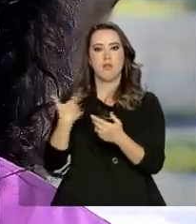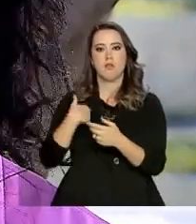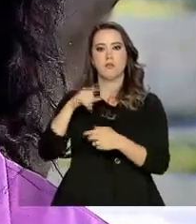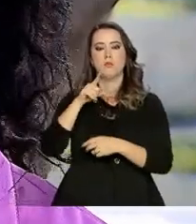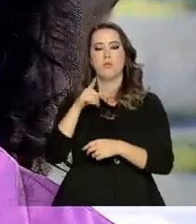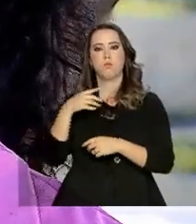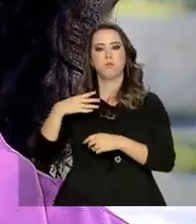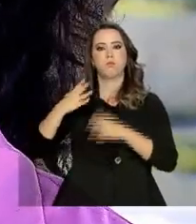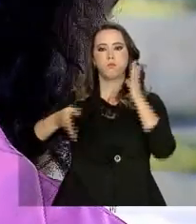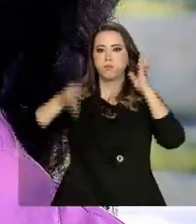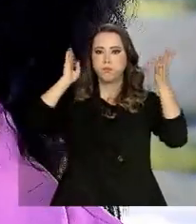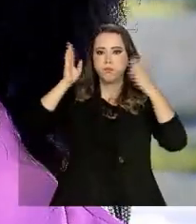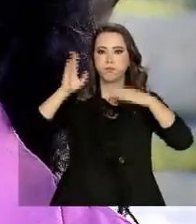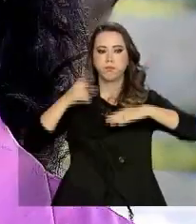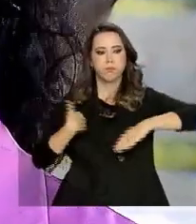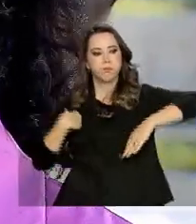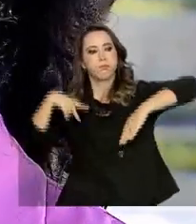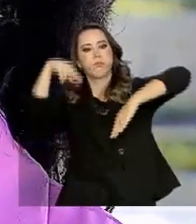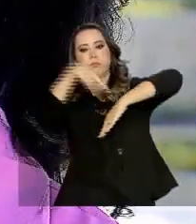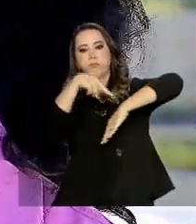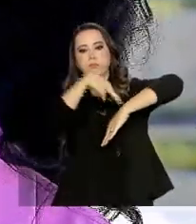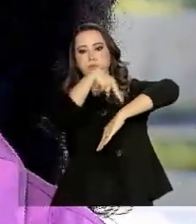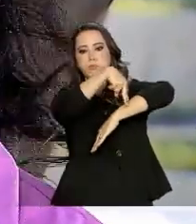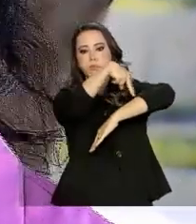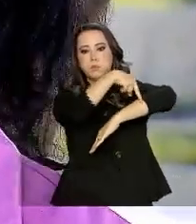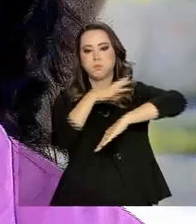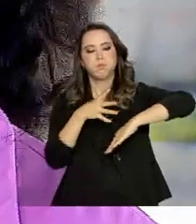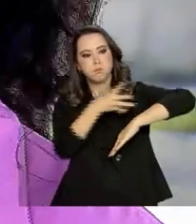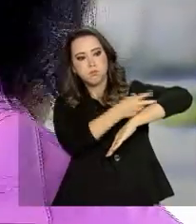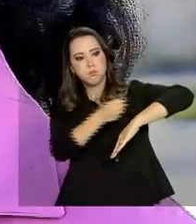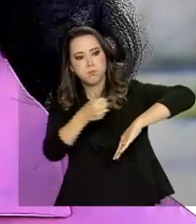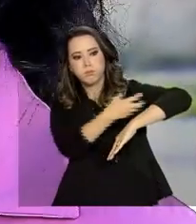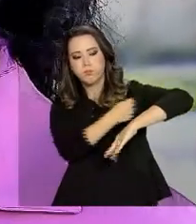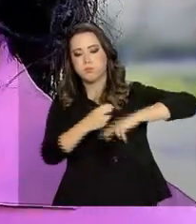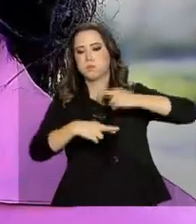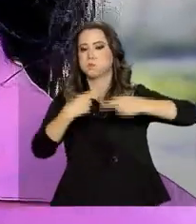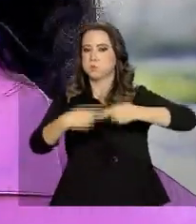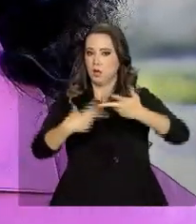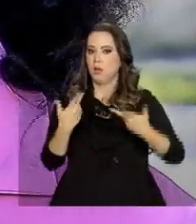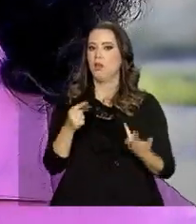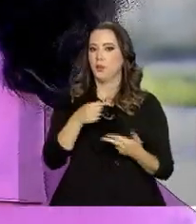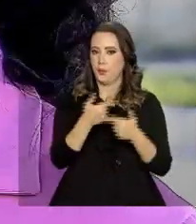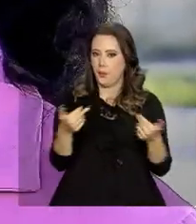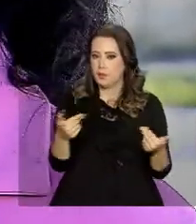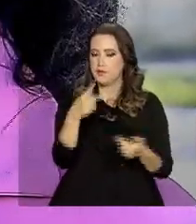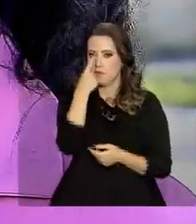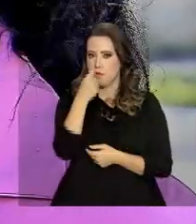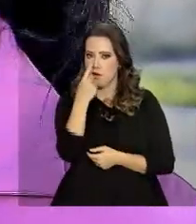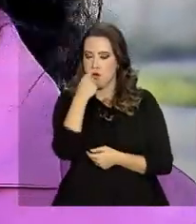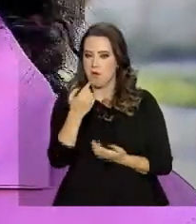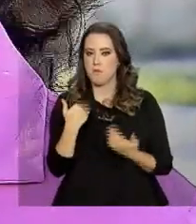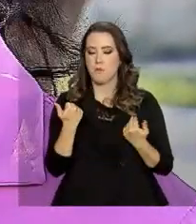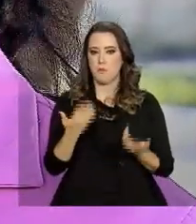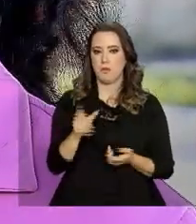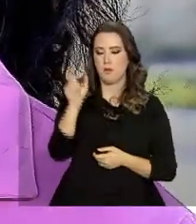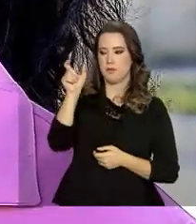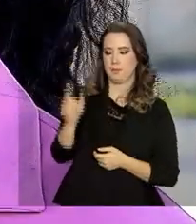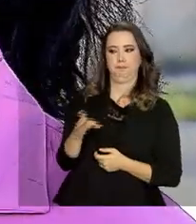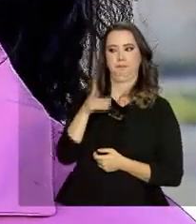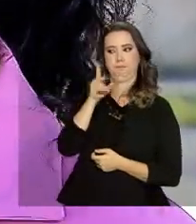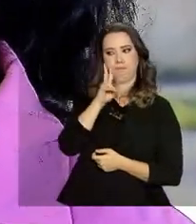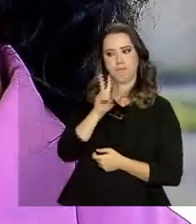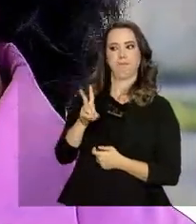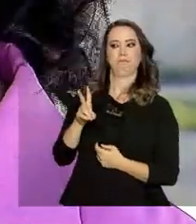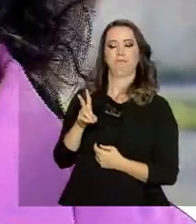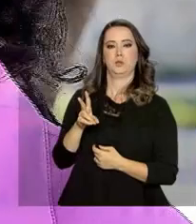de carretas dentro do lixo é fazer reciclagem dele aí pessoal ficou sabendo